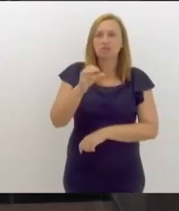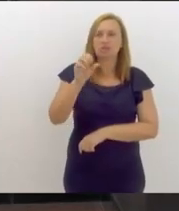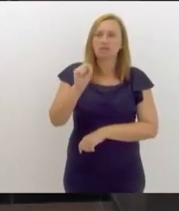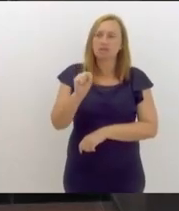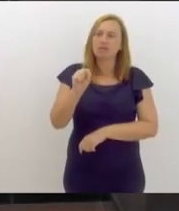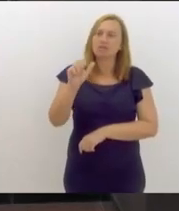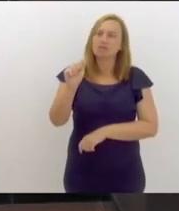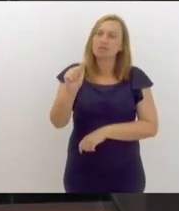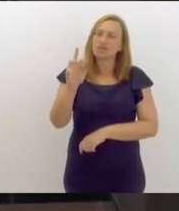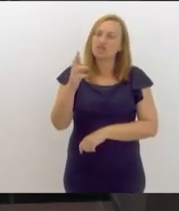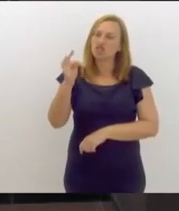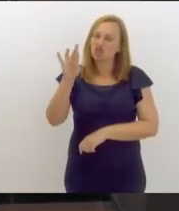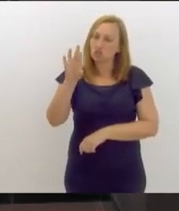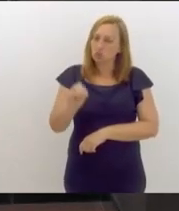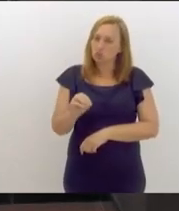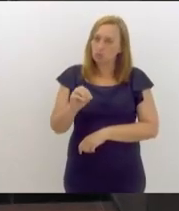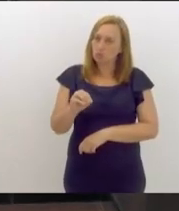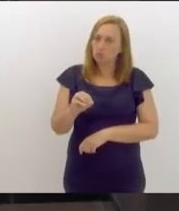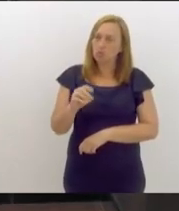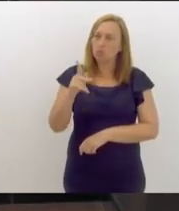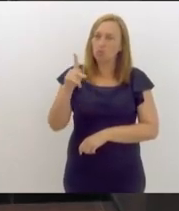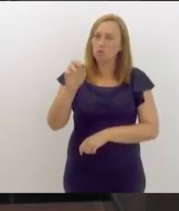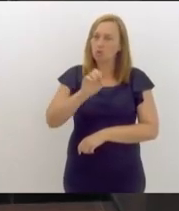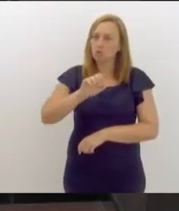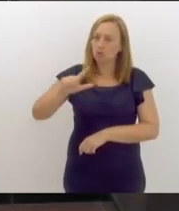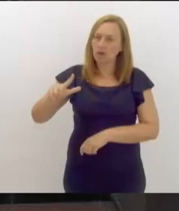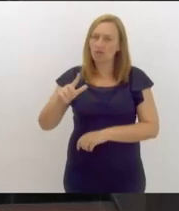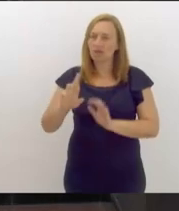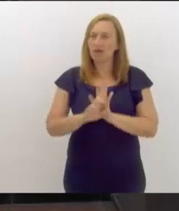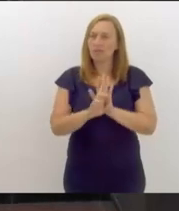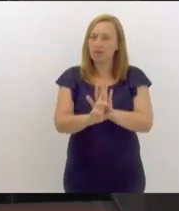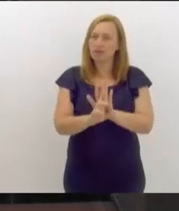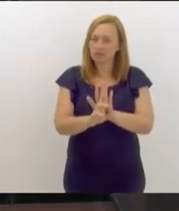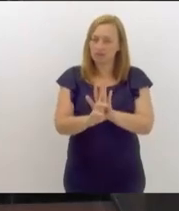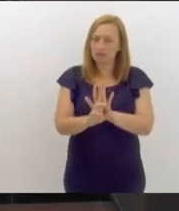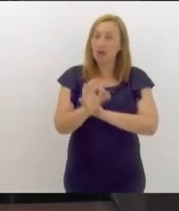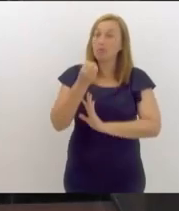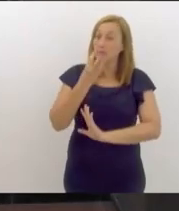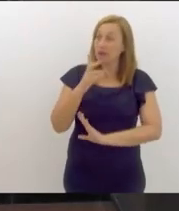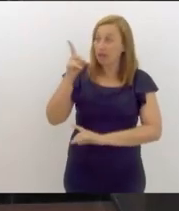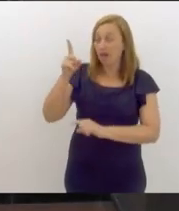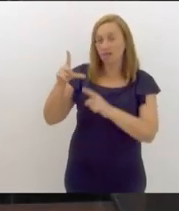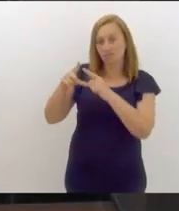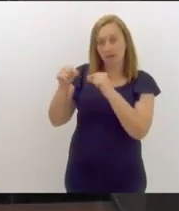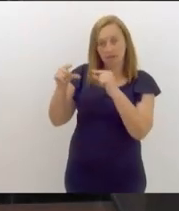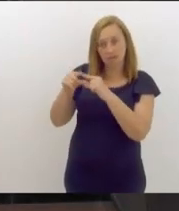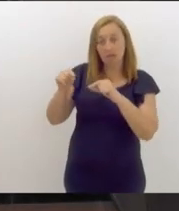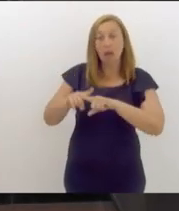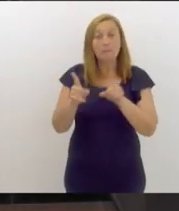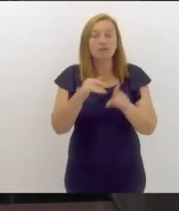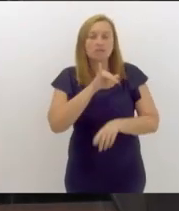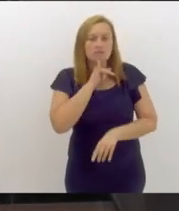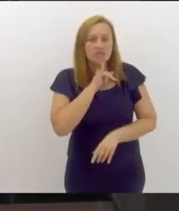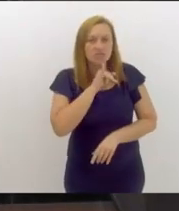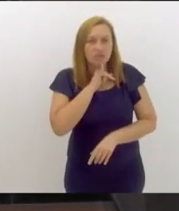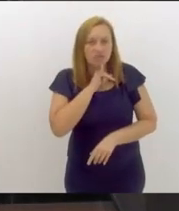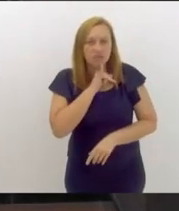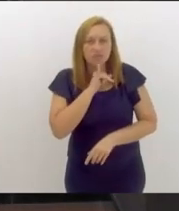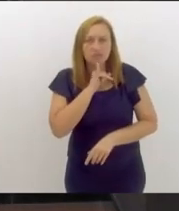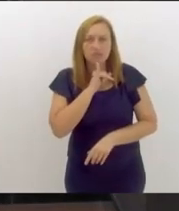vai nos representar a altura como alguns outros deputados da nossa cidade mas infelizmente